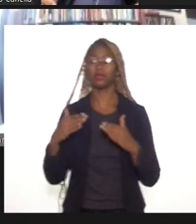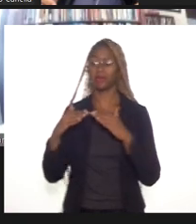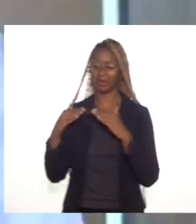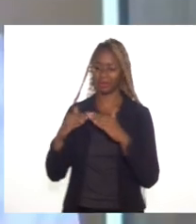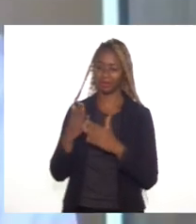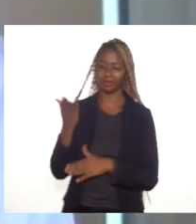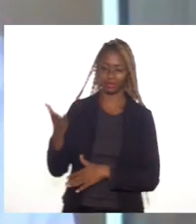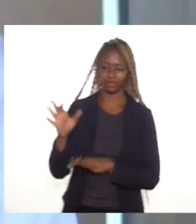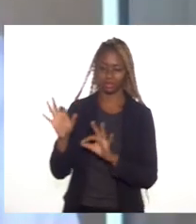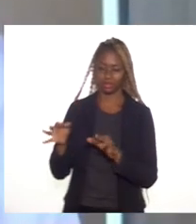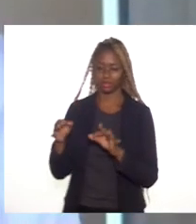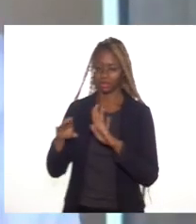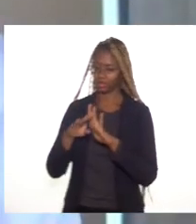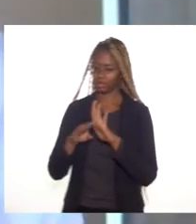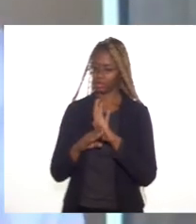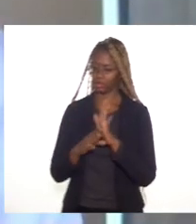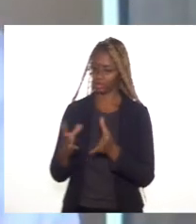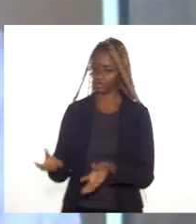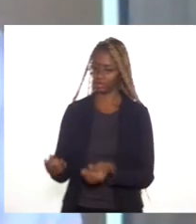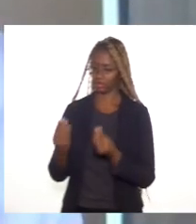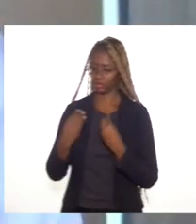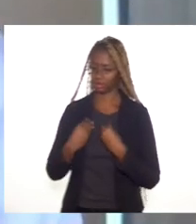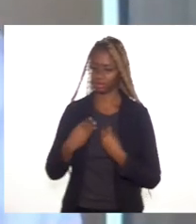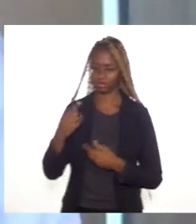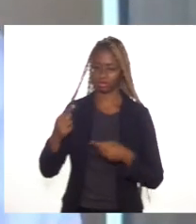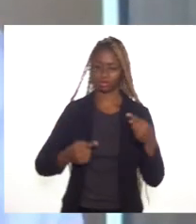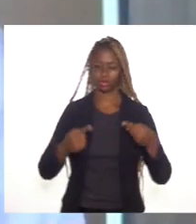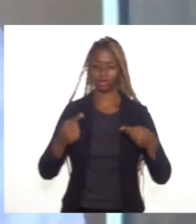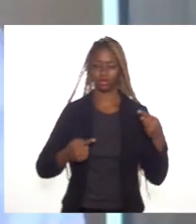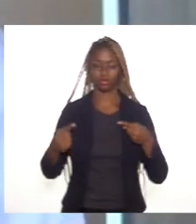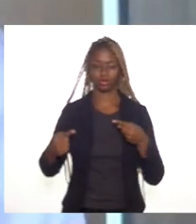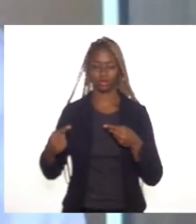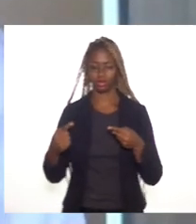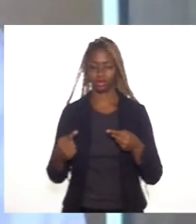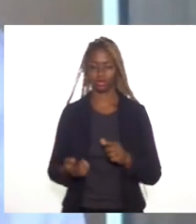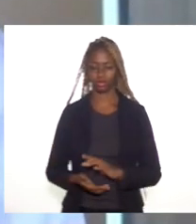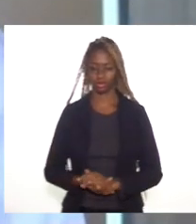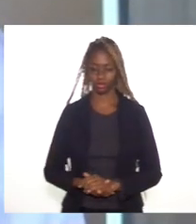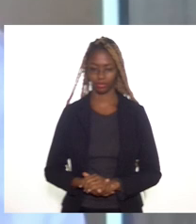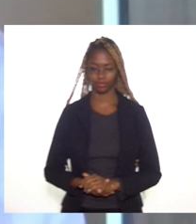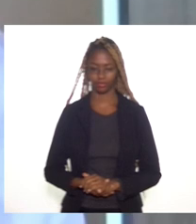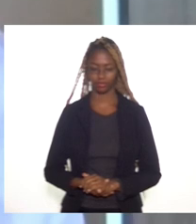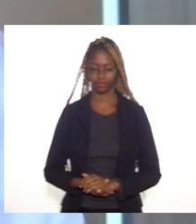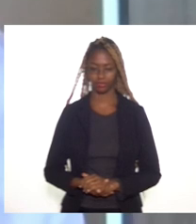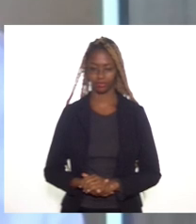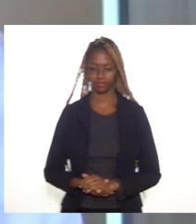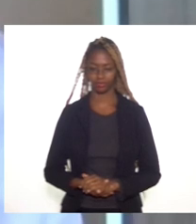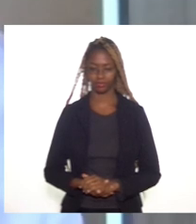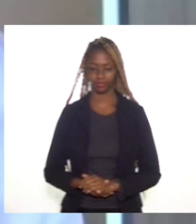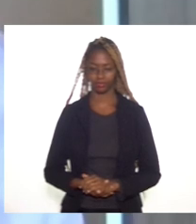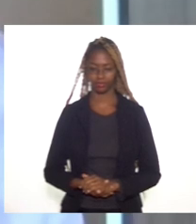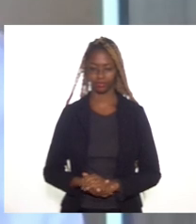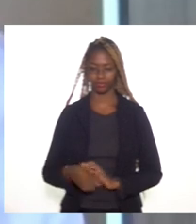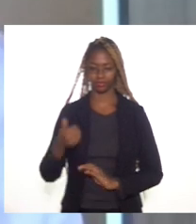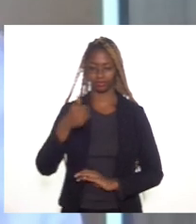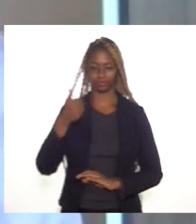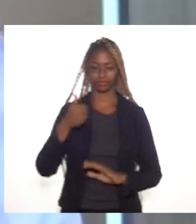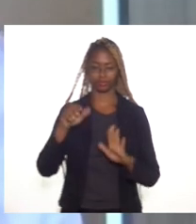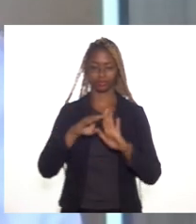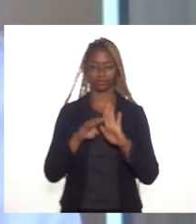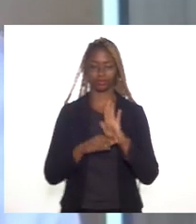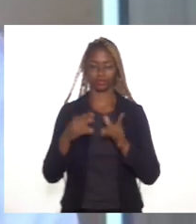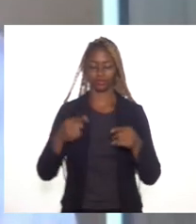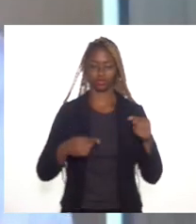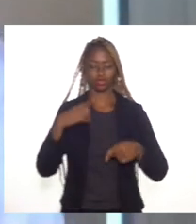procede, já está a lista aqui na minha mão. em discussão, a primeira da lista para